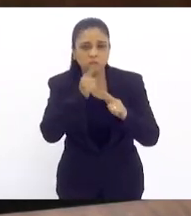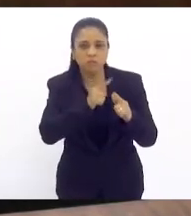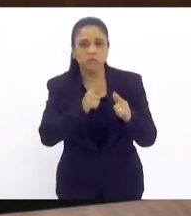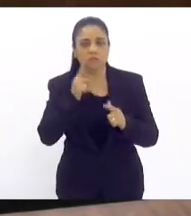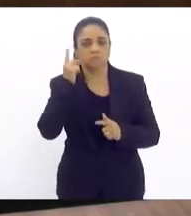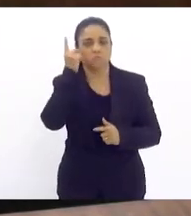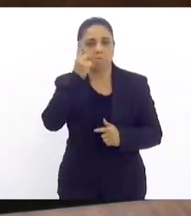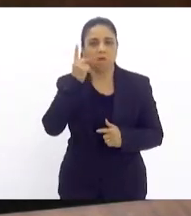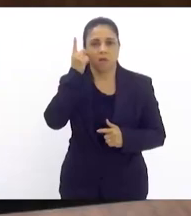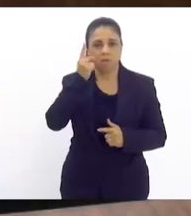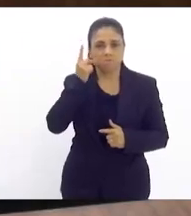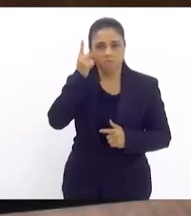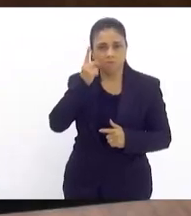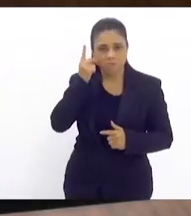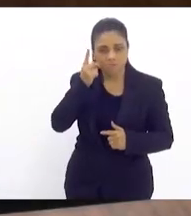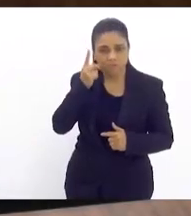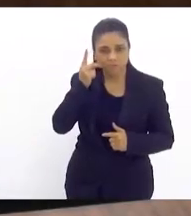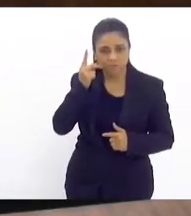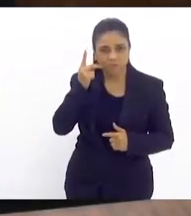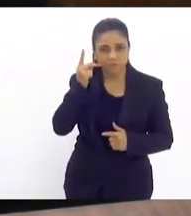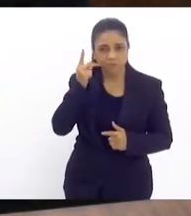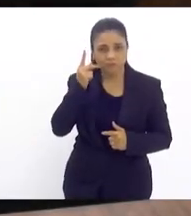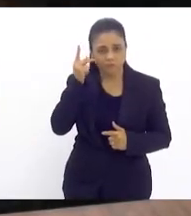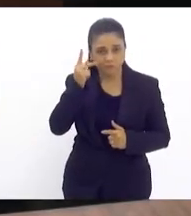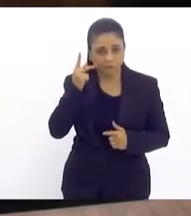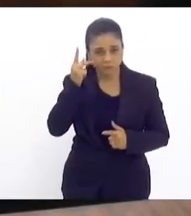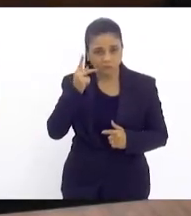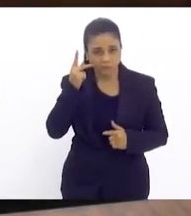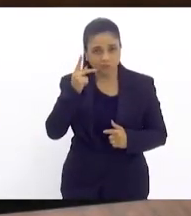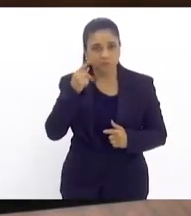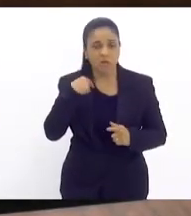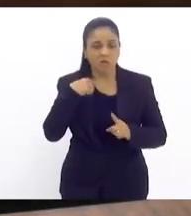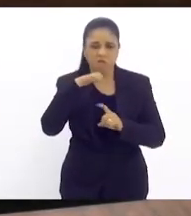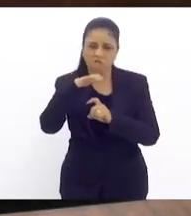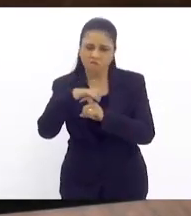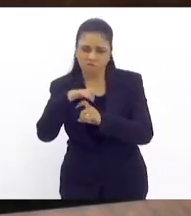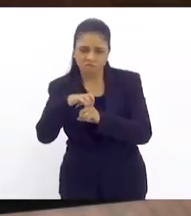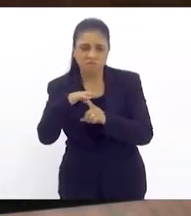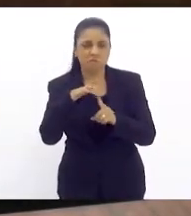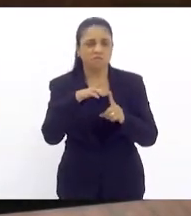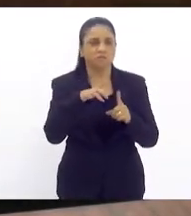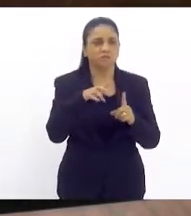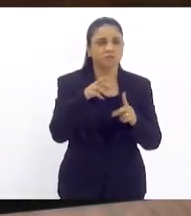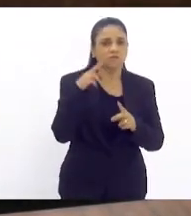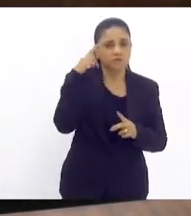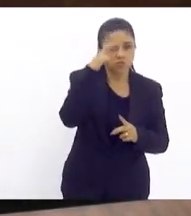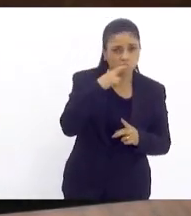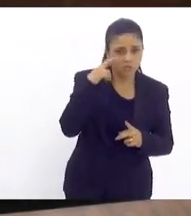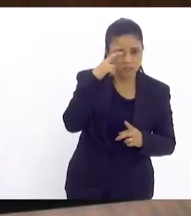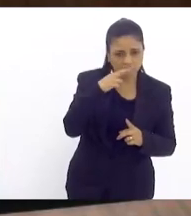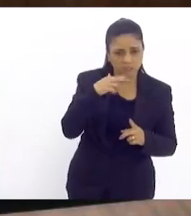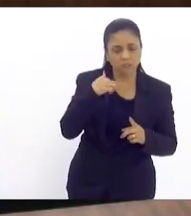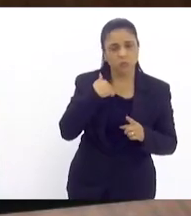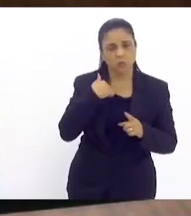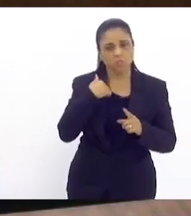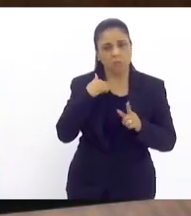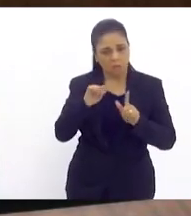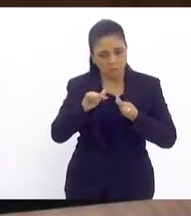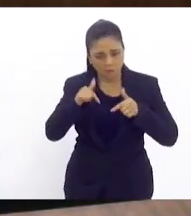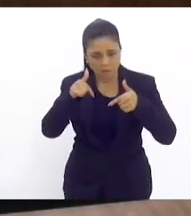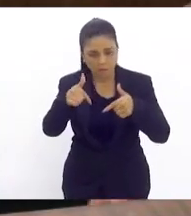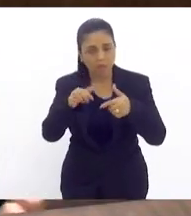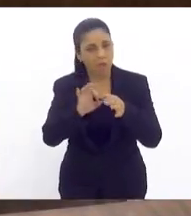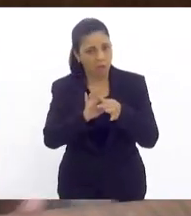um parlamentar é claro que na nossa atividade leis diferentes de fiscalização a gente tem plena autonomia